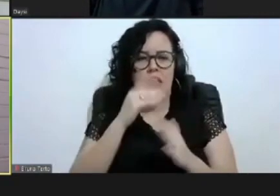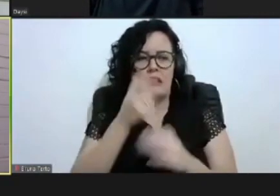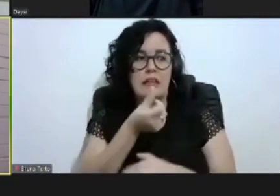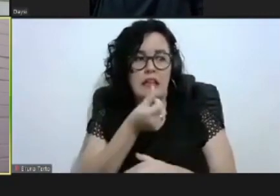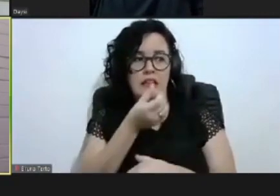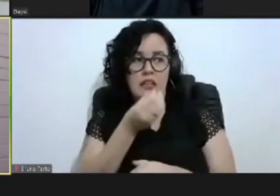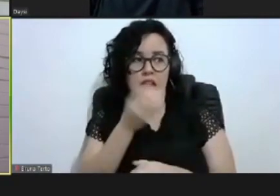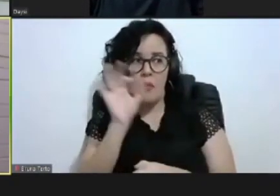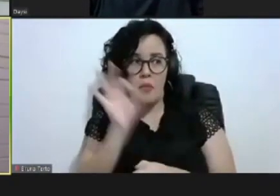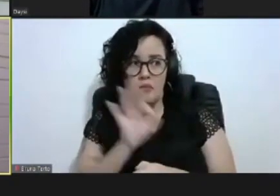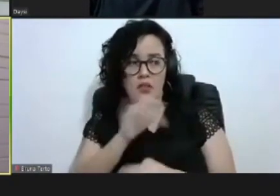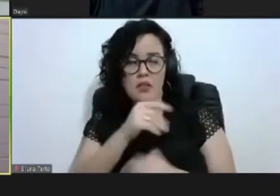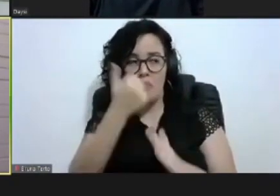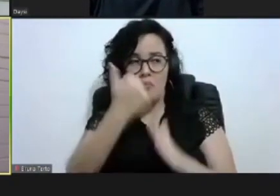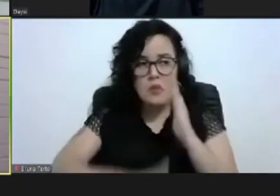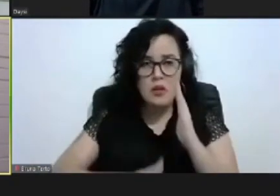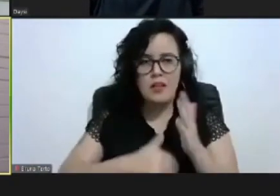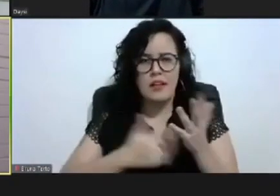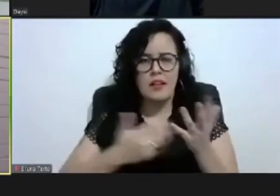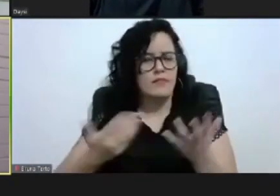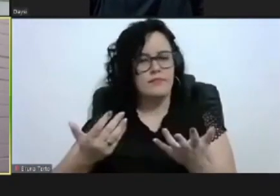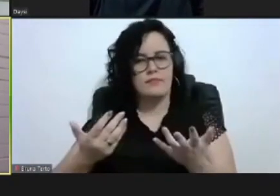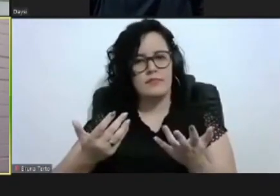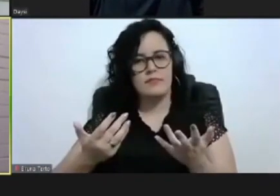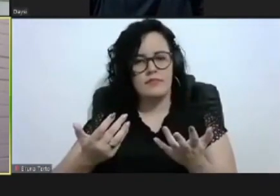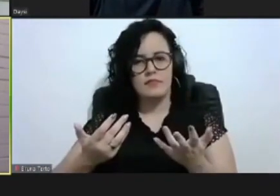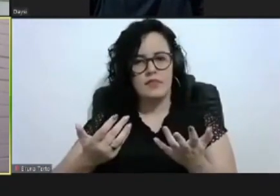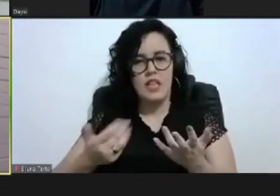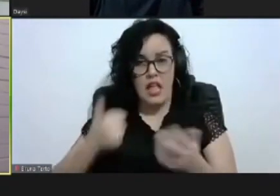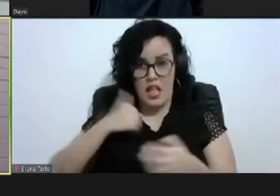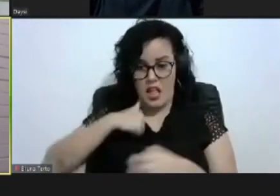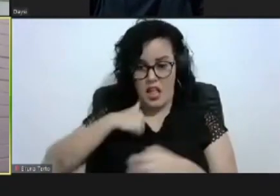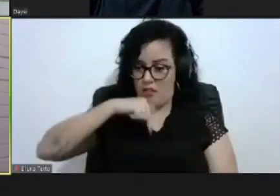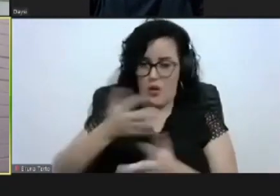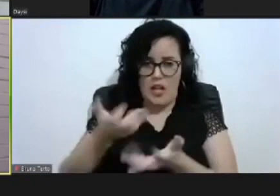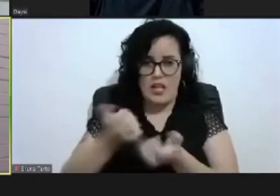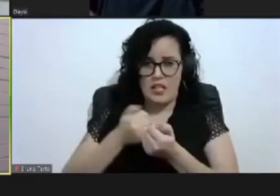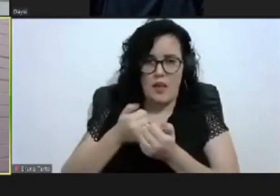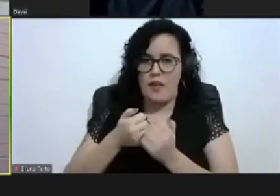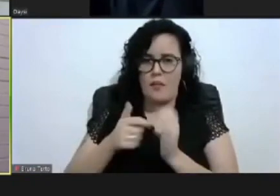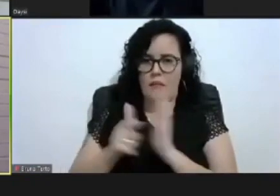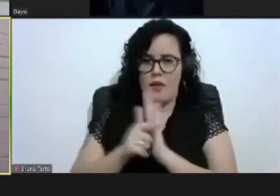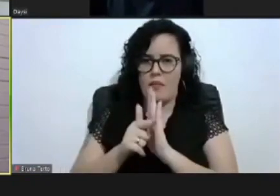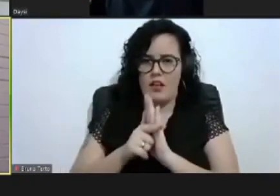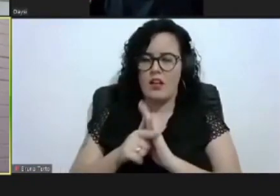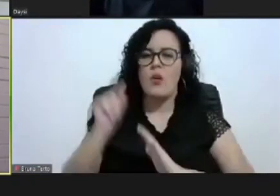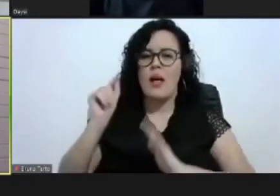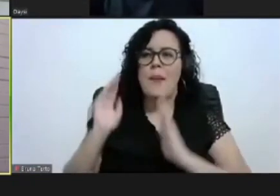mas para quem já dava mais, mais do que 60%, pedindo 90 dias de prazo para pagar e